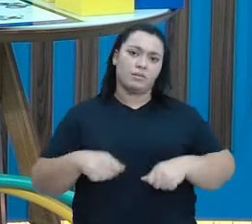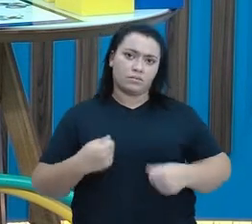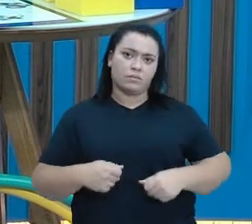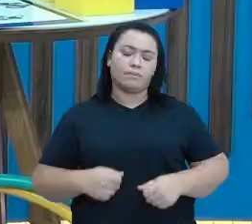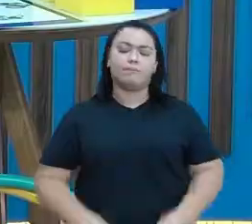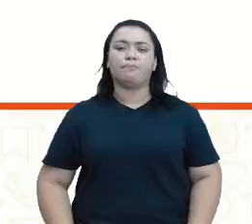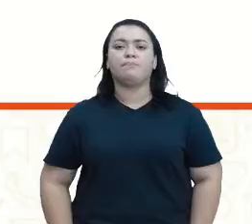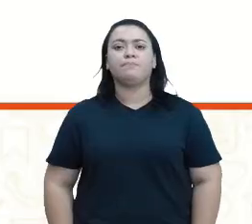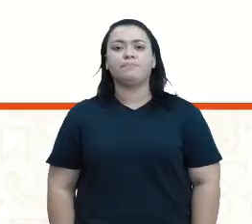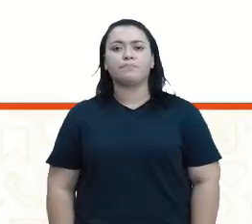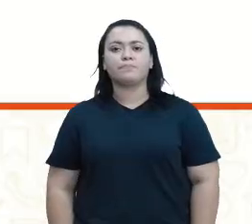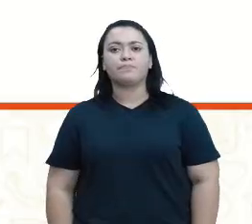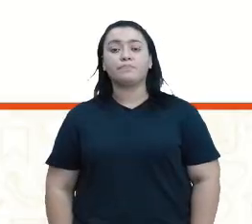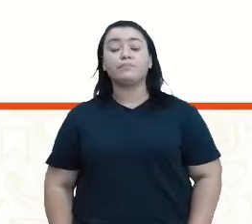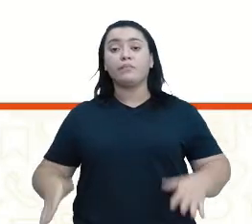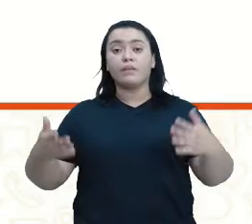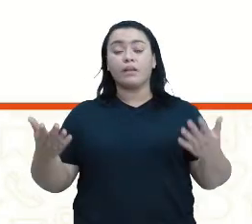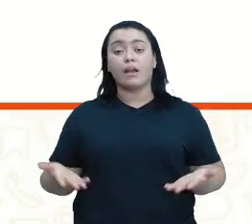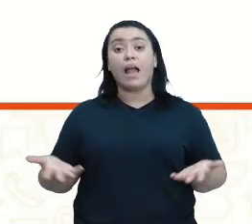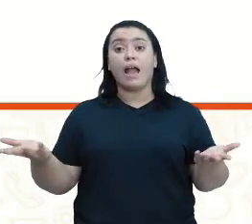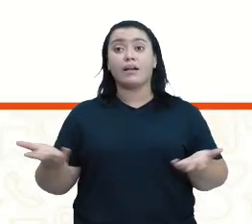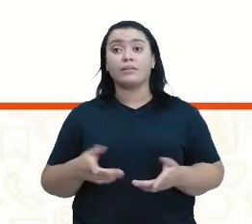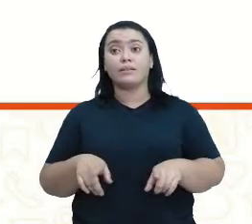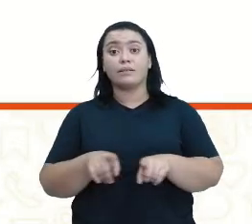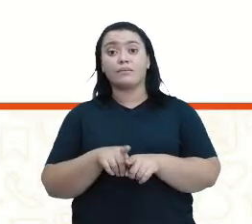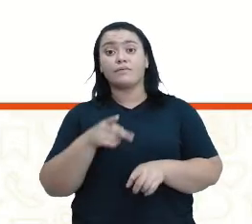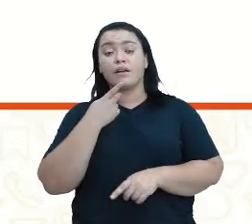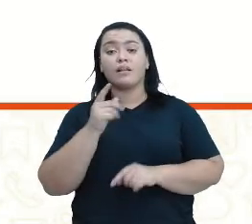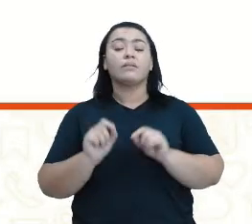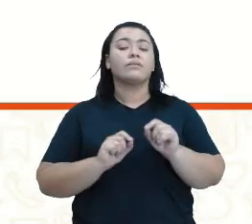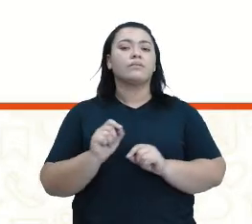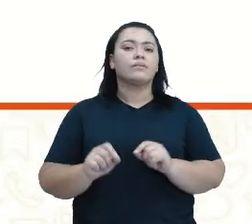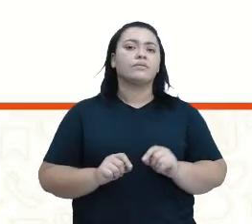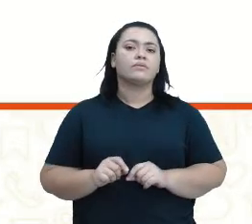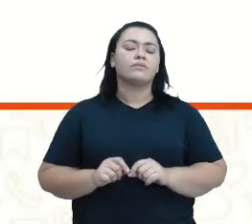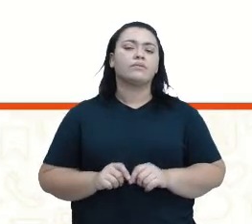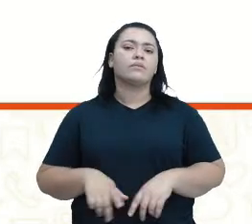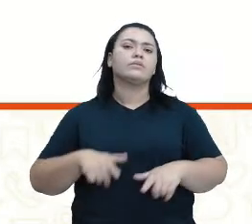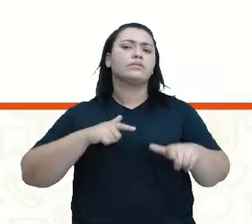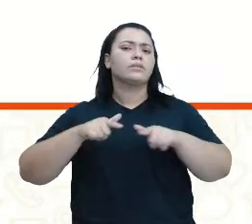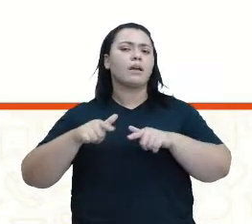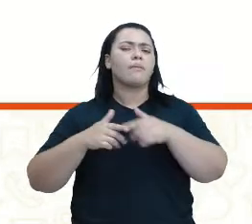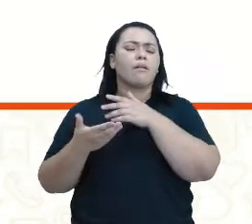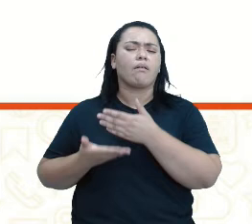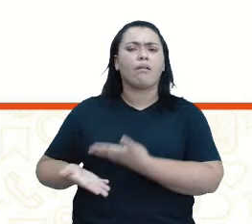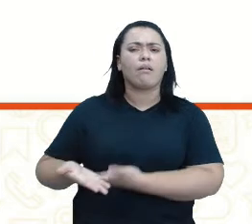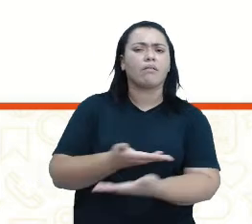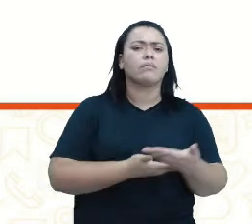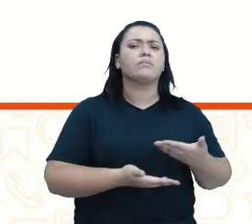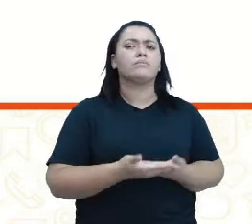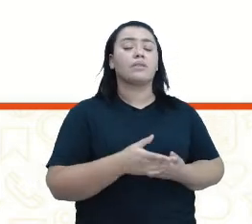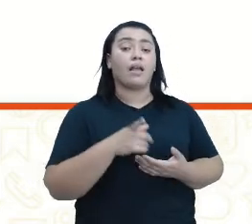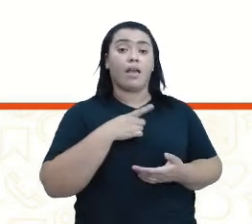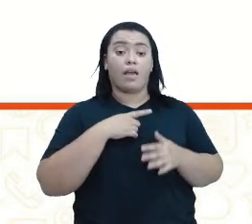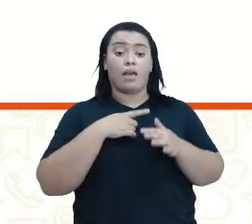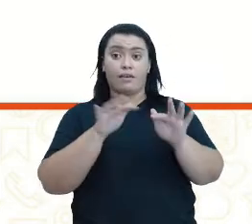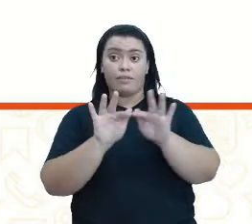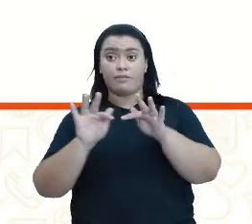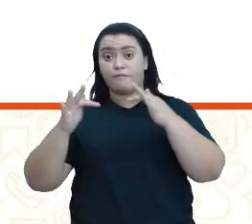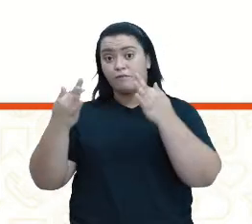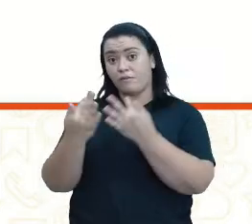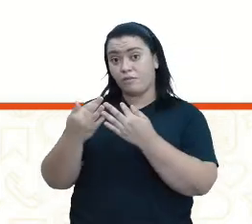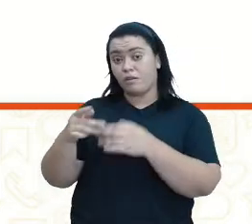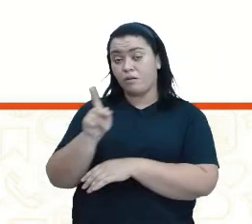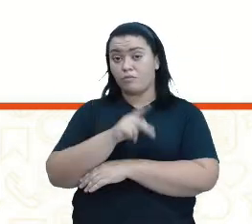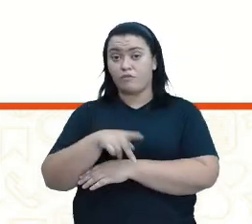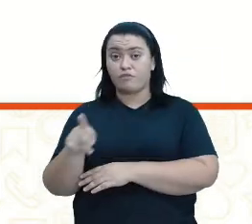necessidade. Bom, a gente também vai falar sobre o trabalho colaborativo entre família,